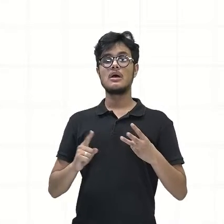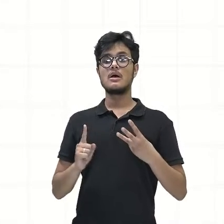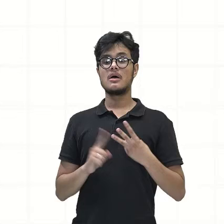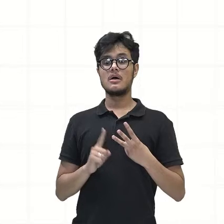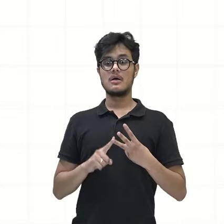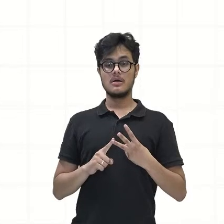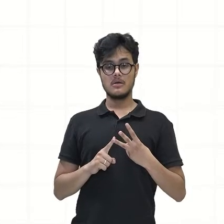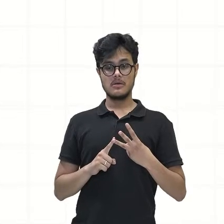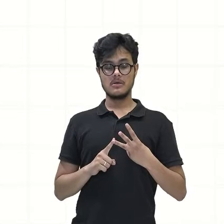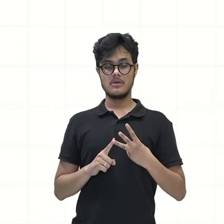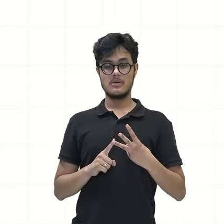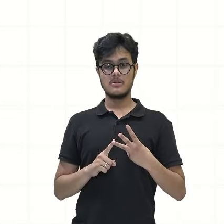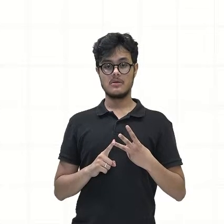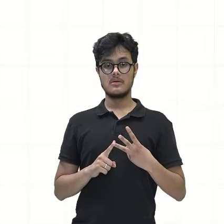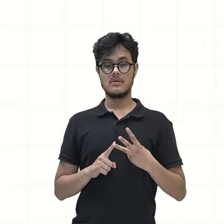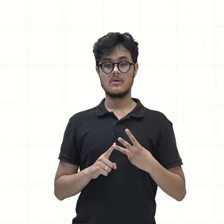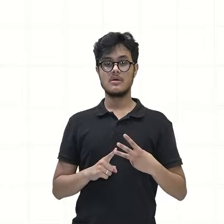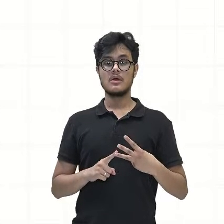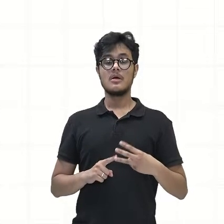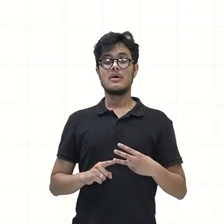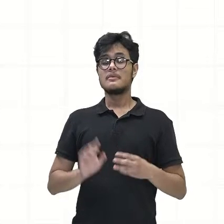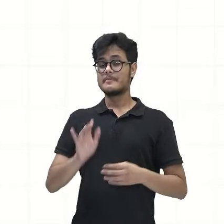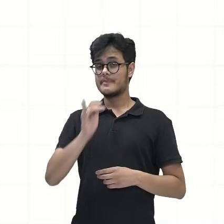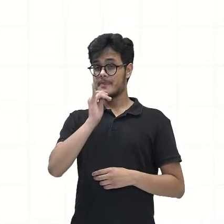o número 1 seja matemática.